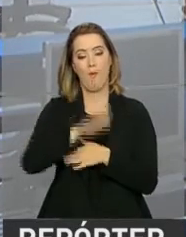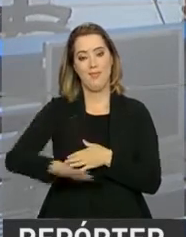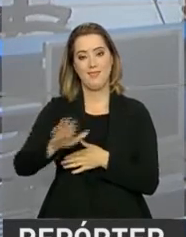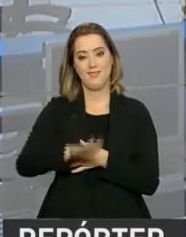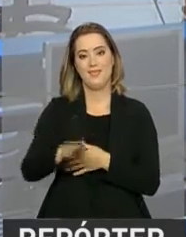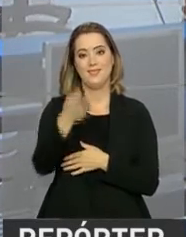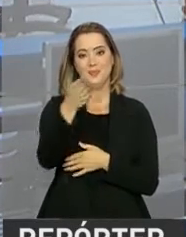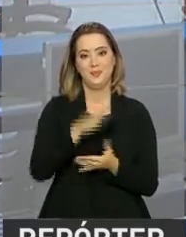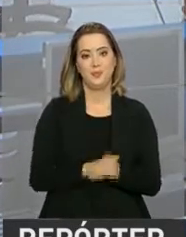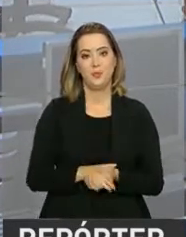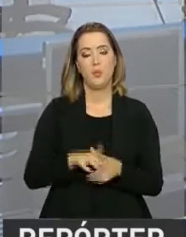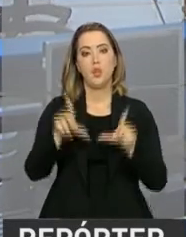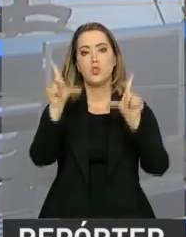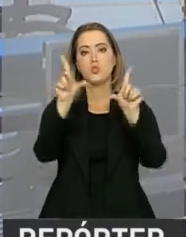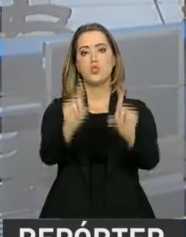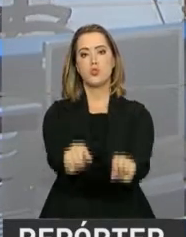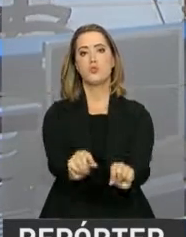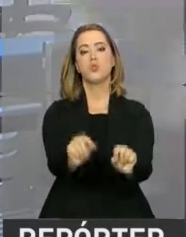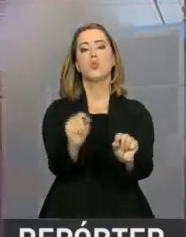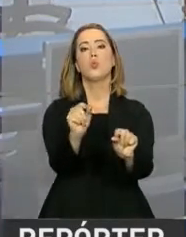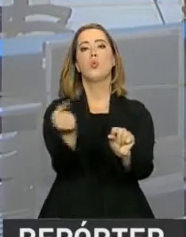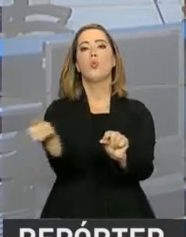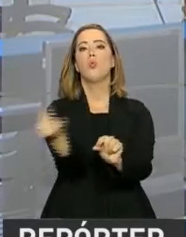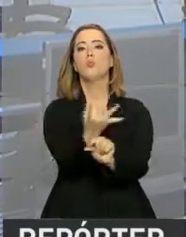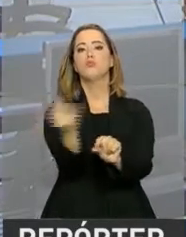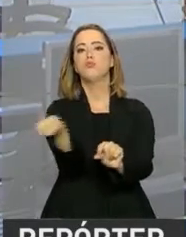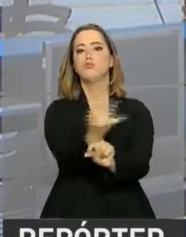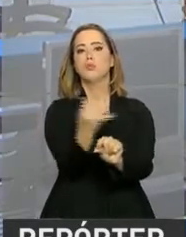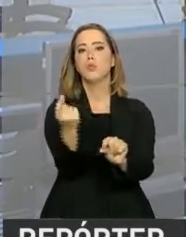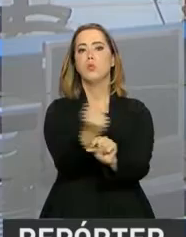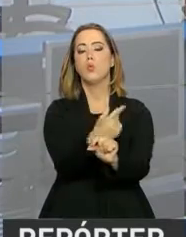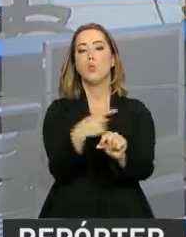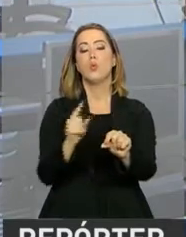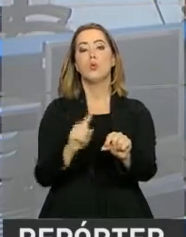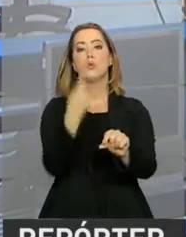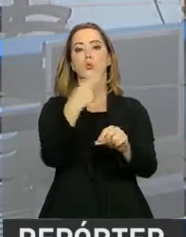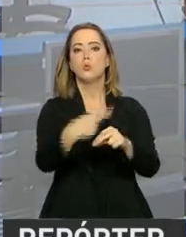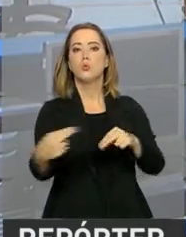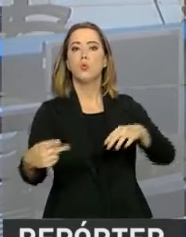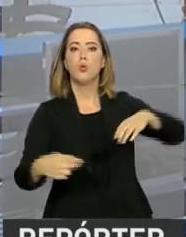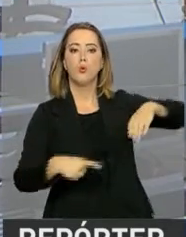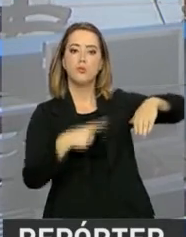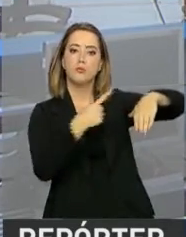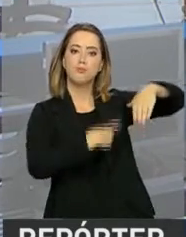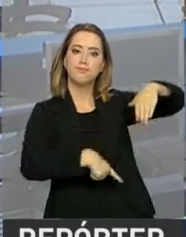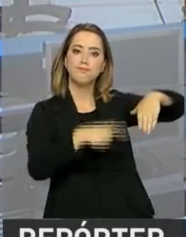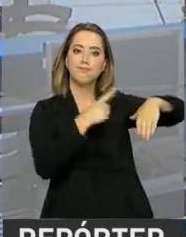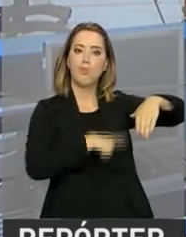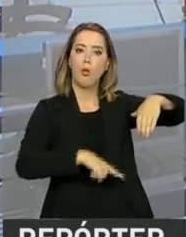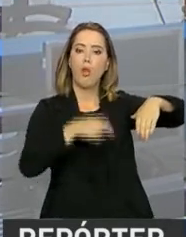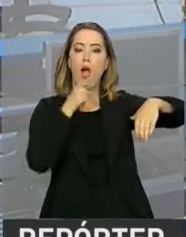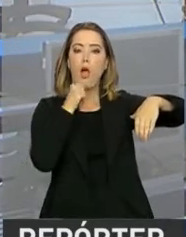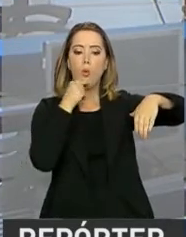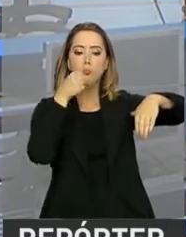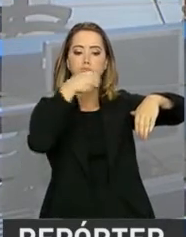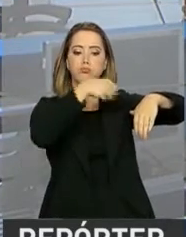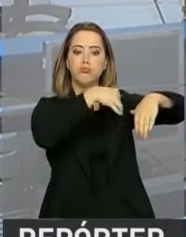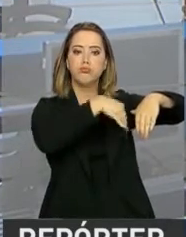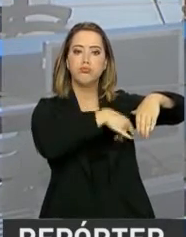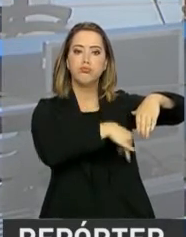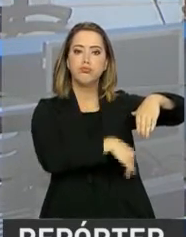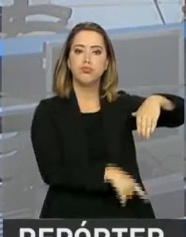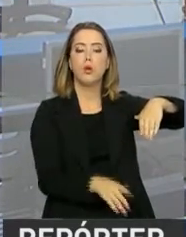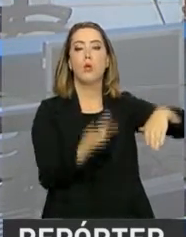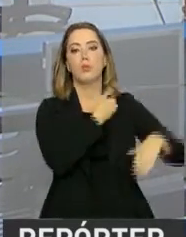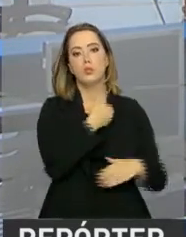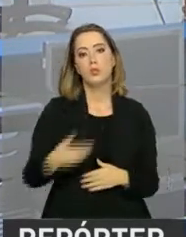reduzir a quantidade de um dos objetos que normalmente mais acumulam água e se transformam em focos do mosquito Aedes aegypti, até o fim do ano, o governo